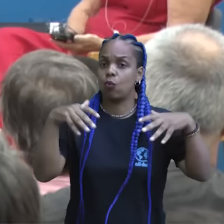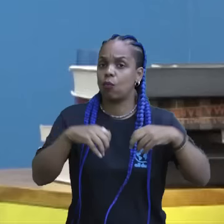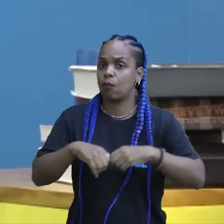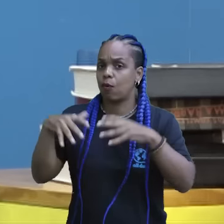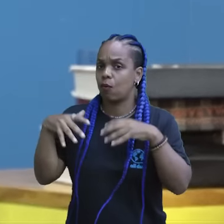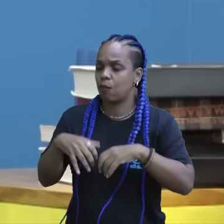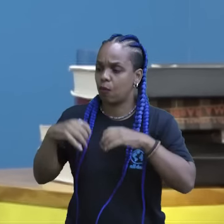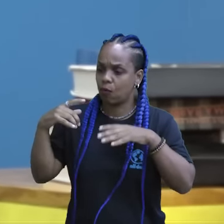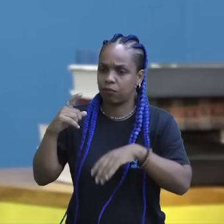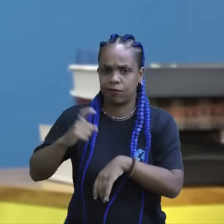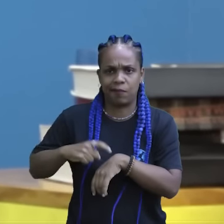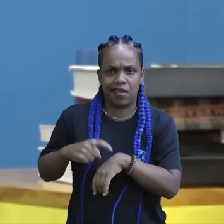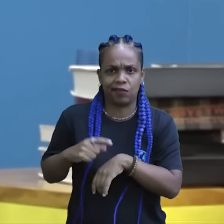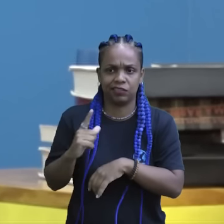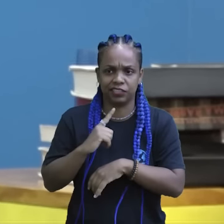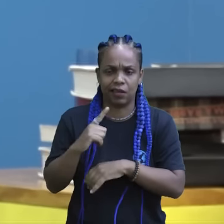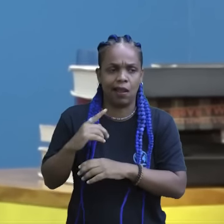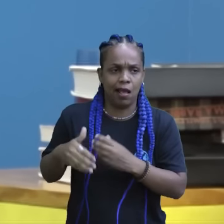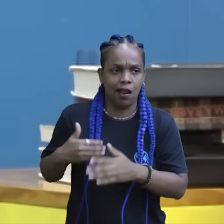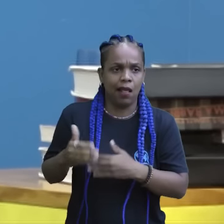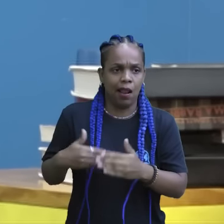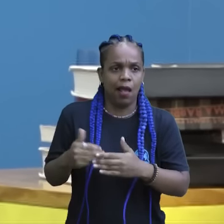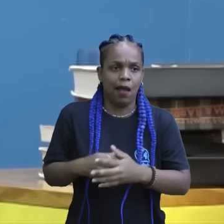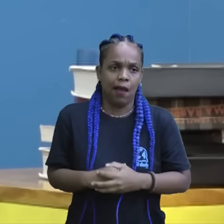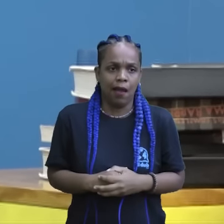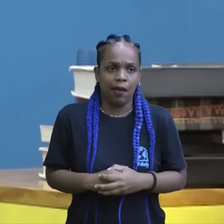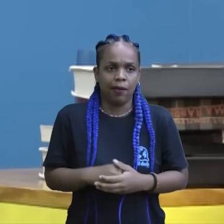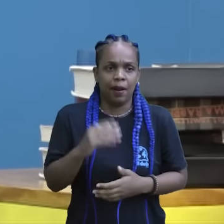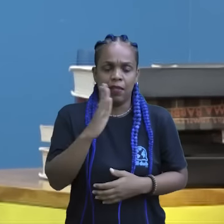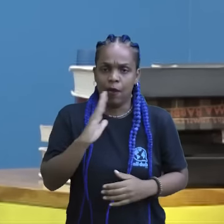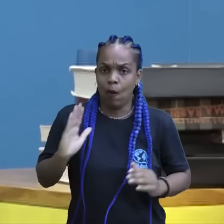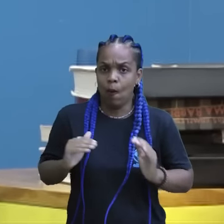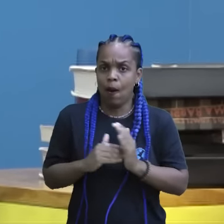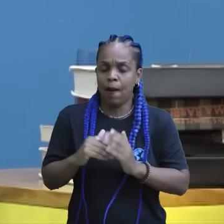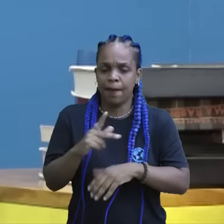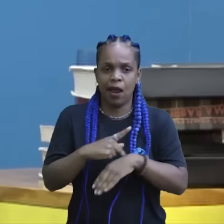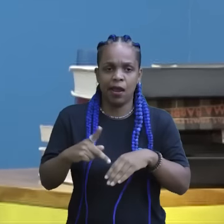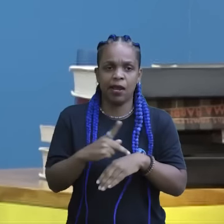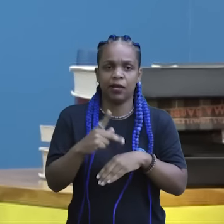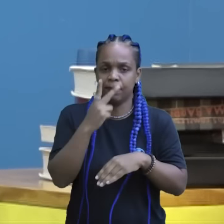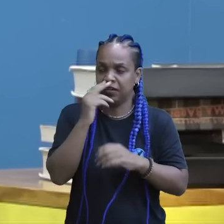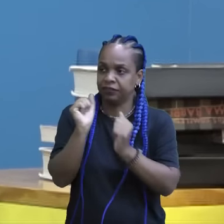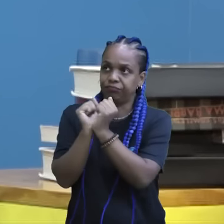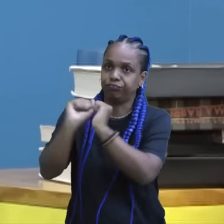mercantil e o fez com uma lei muito conservadora. E que, na época,